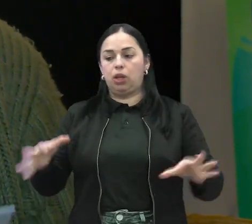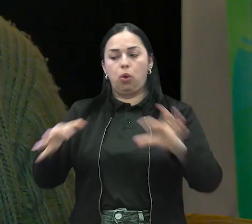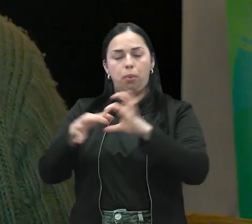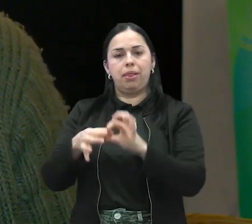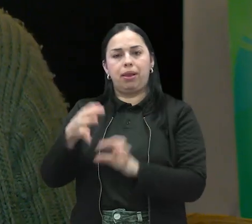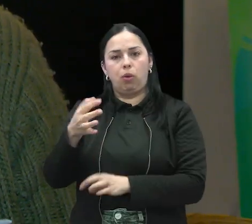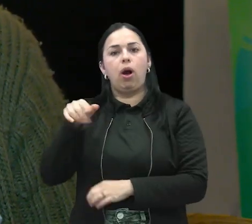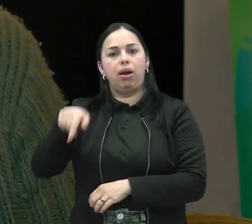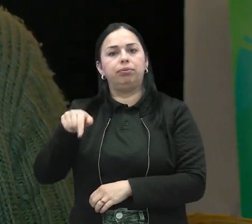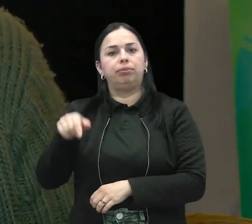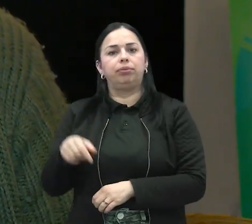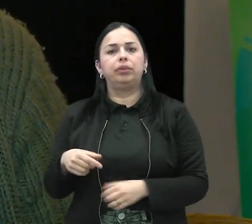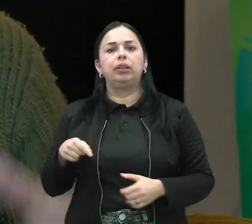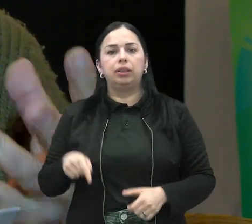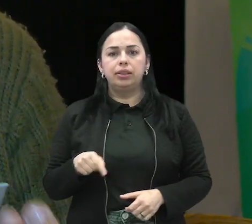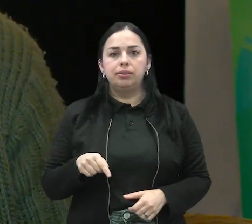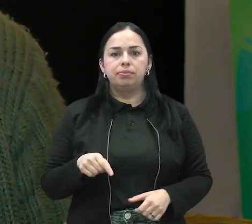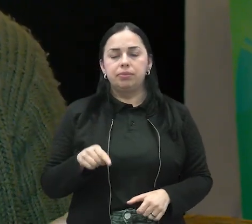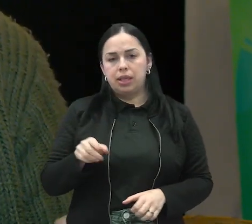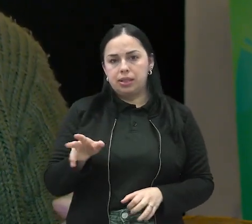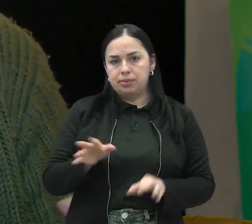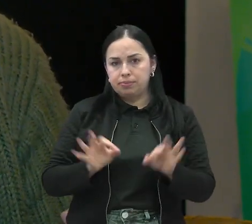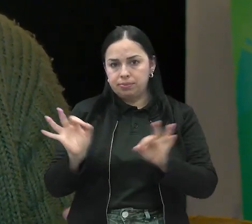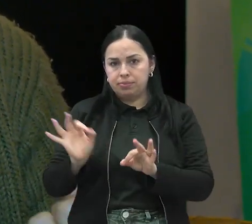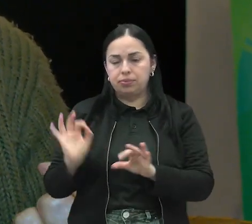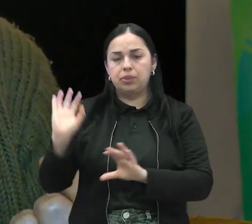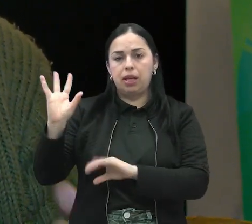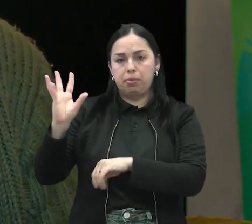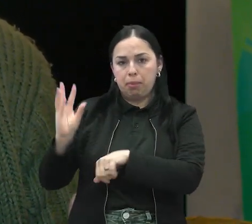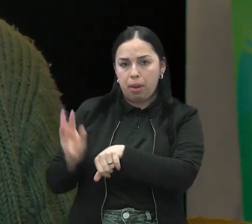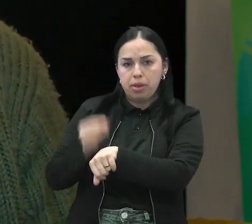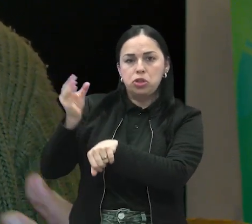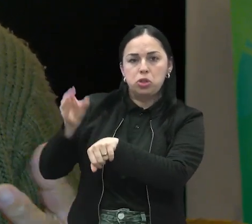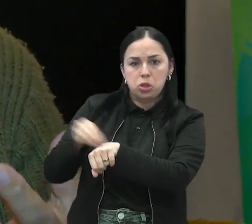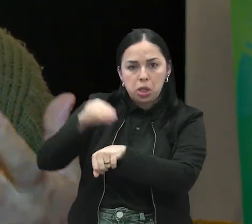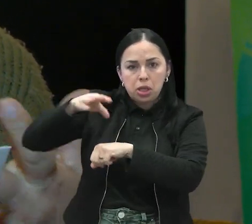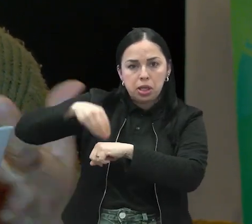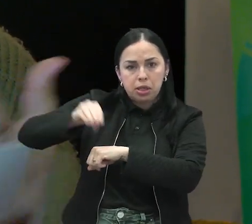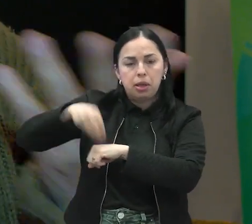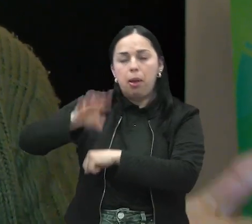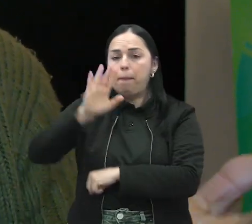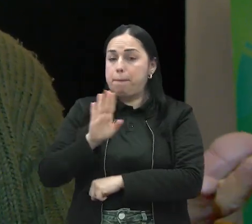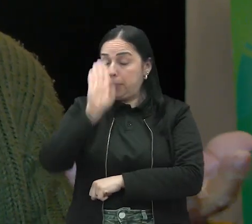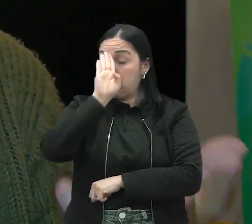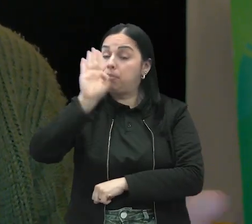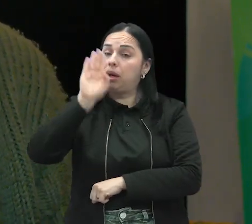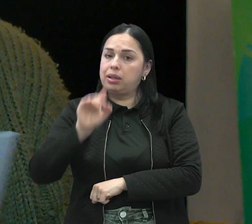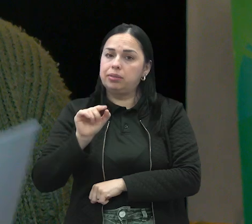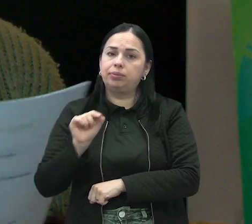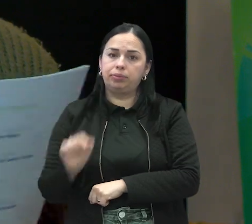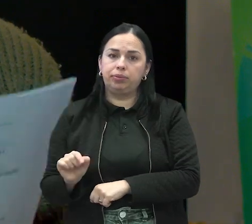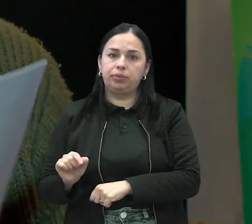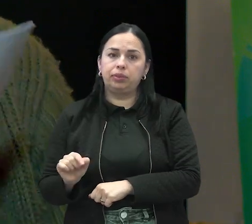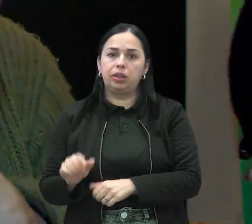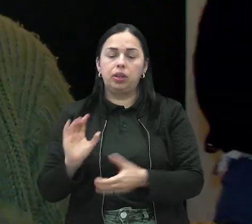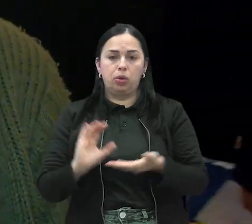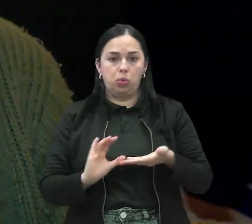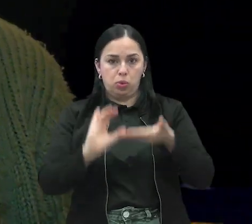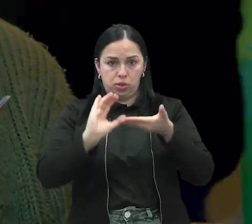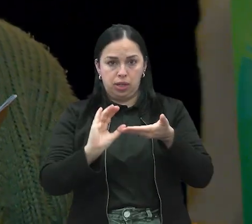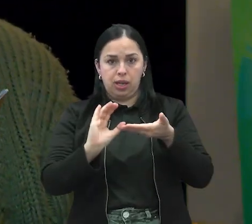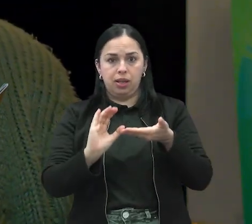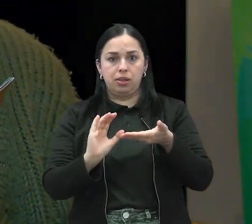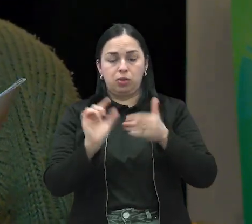federal. Esse sistema ele vem com alguns elementos, né? E os principais